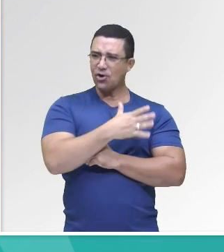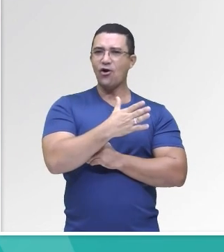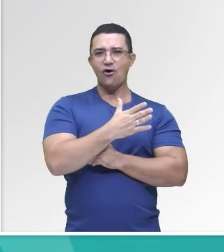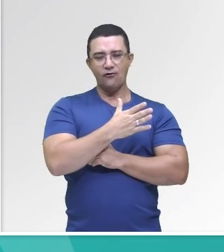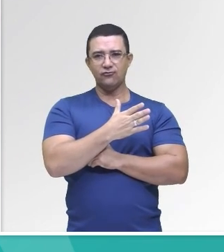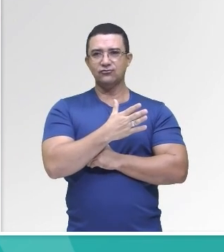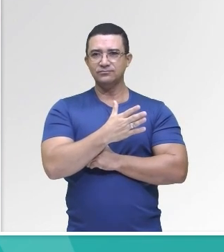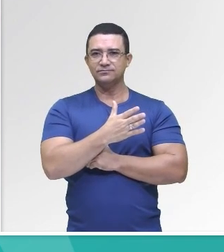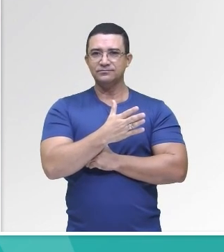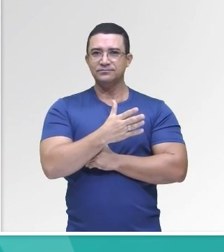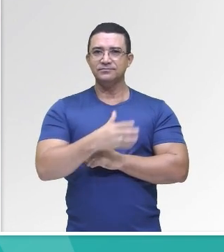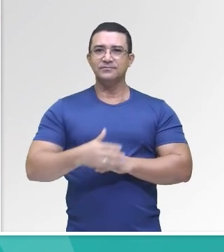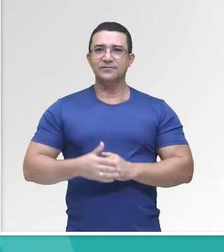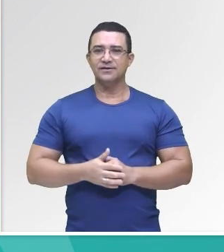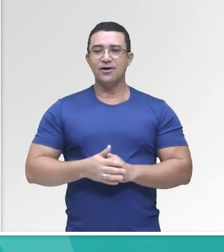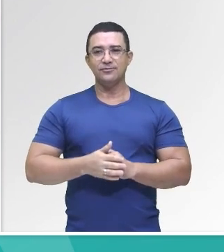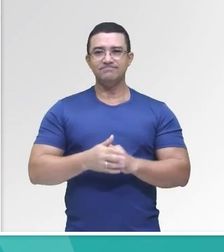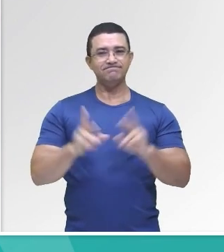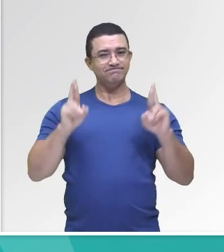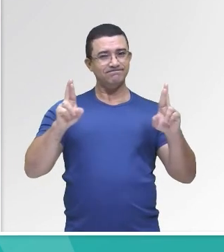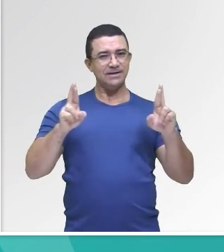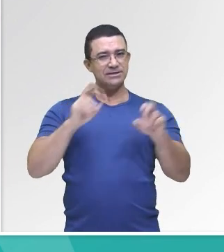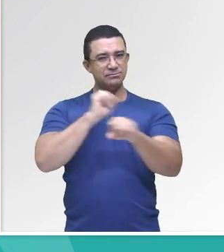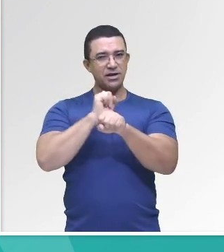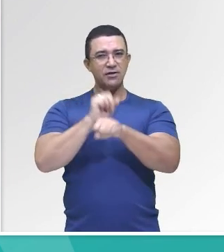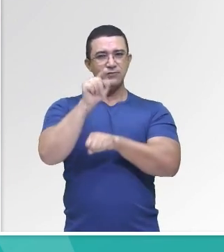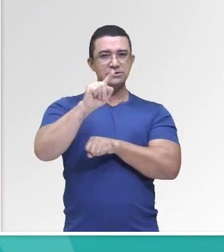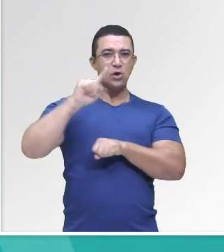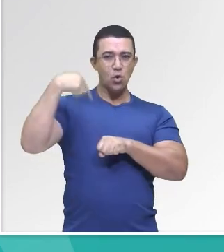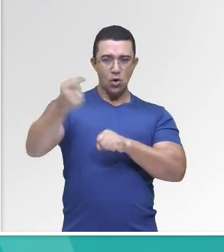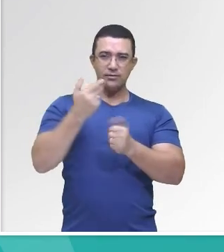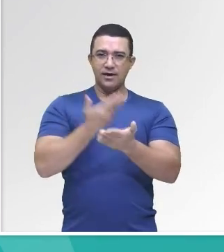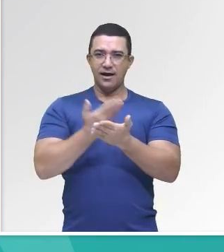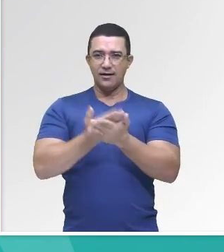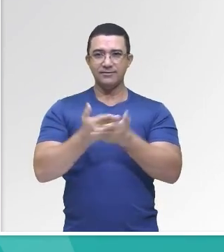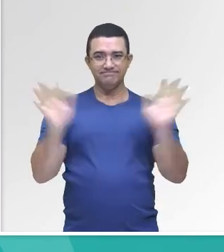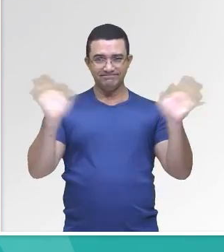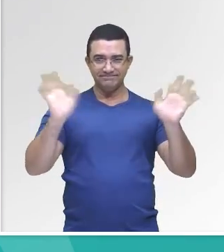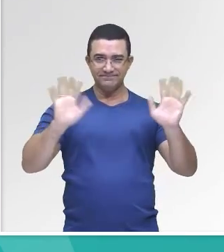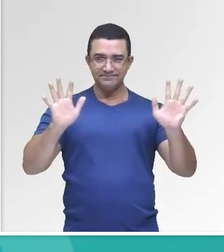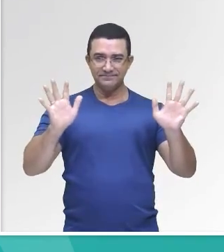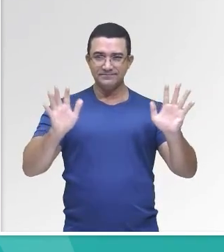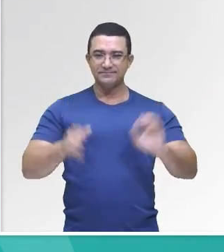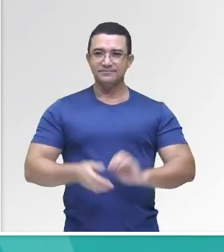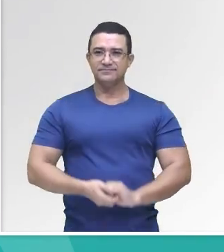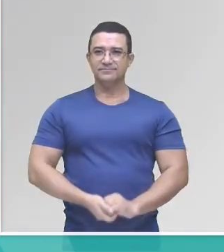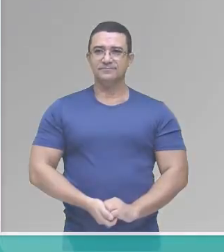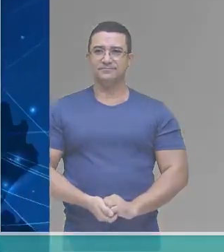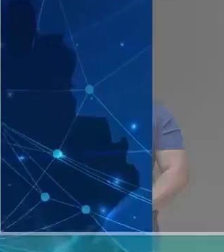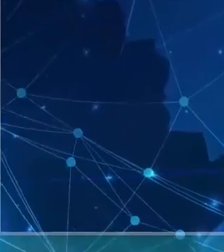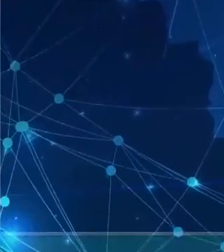conteúdos novos. Então, a gente aguarda aí vocês na próxima aula. Hasta luego!